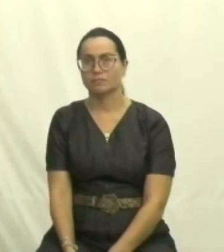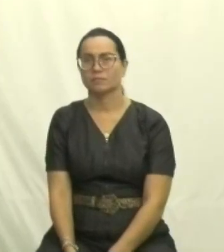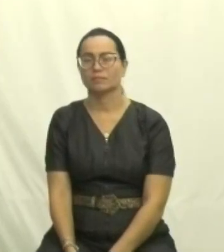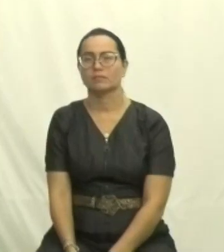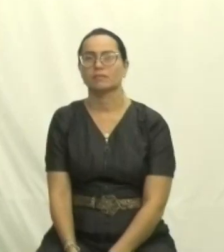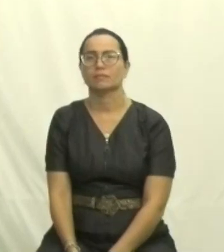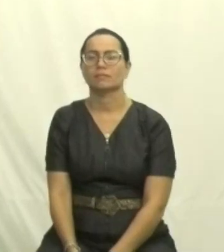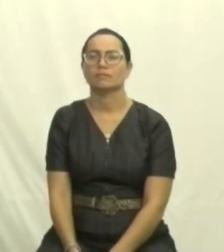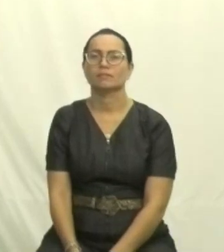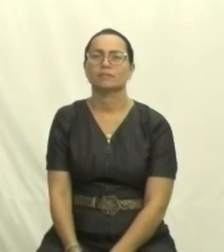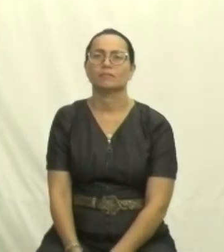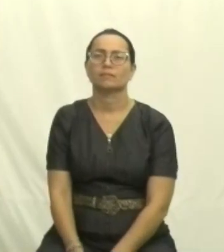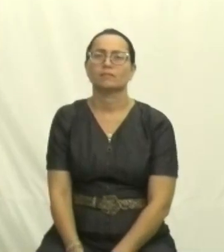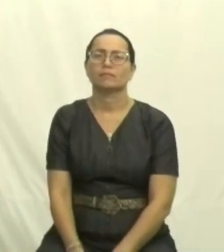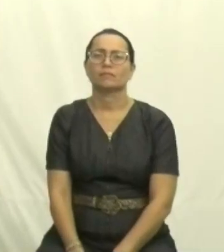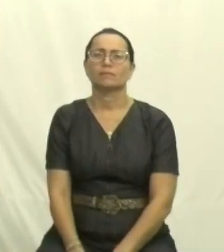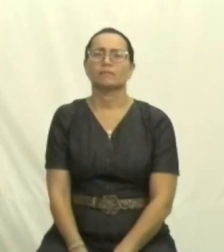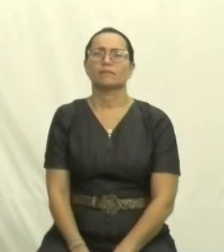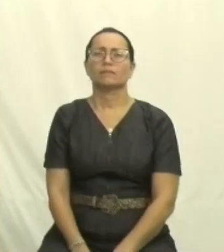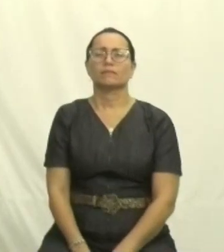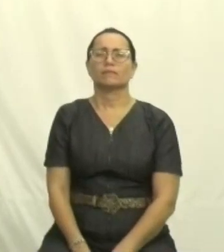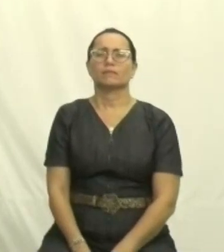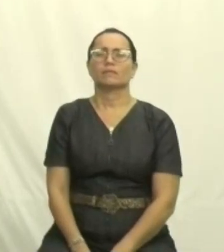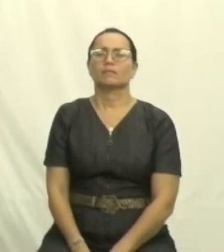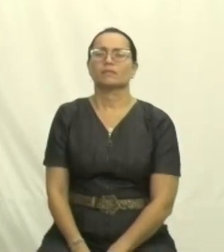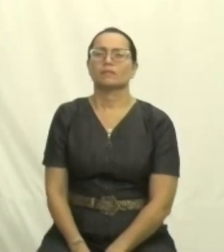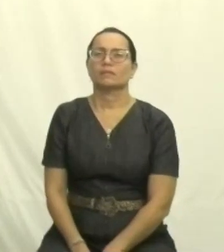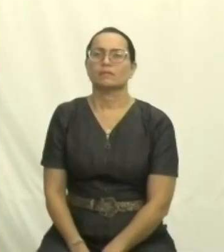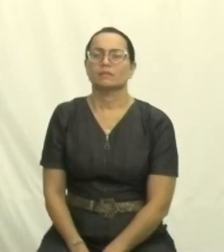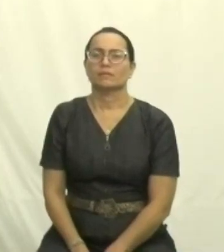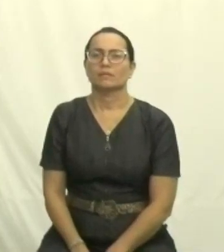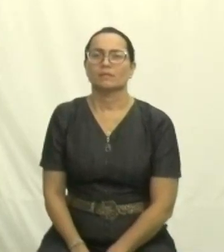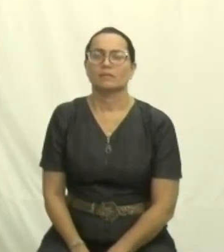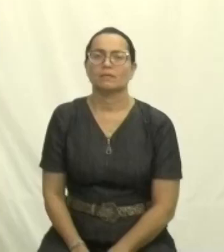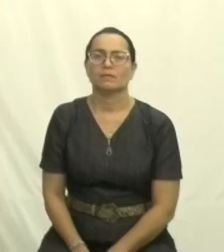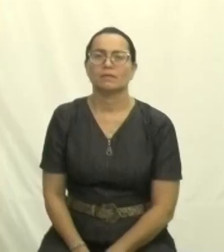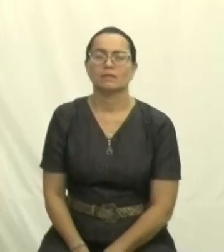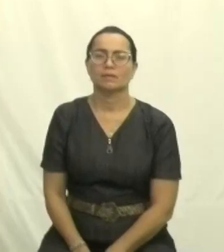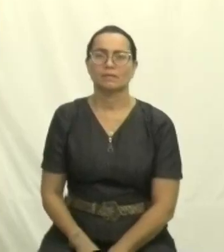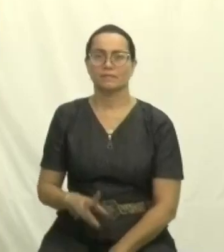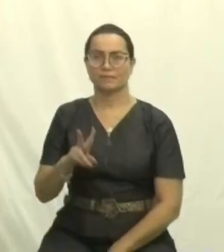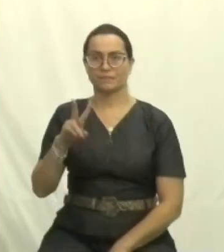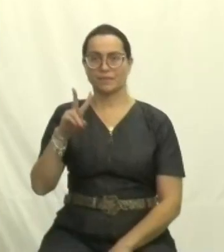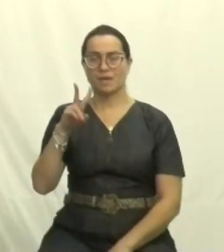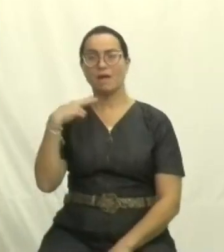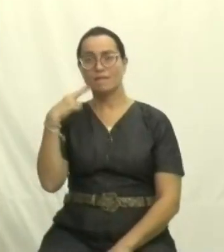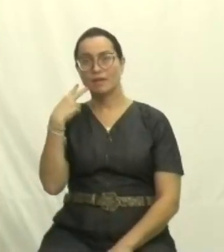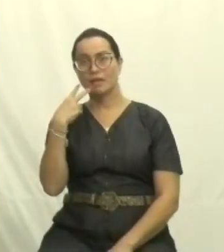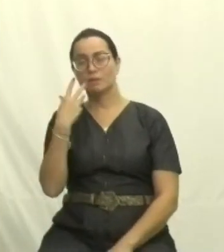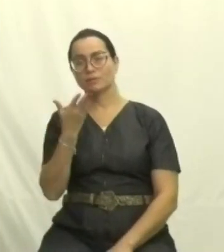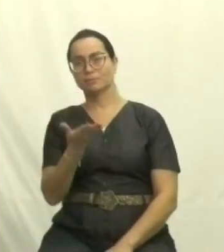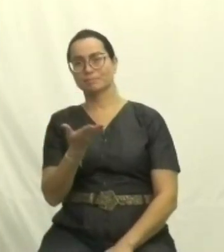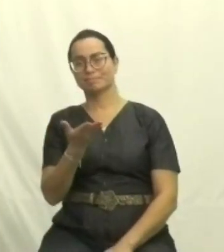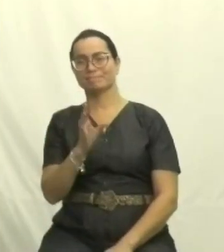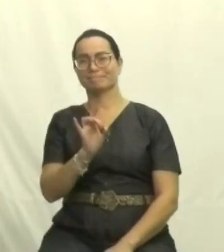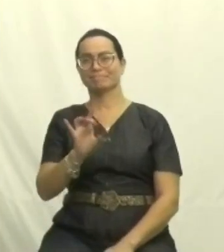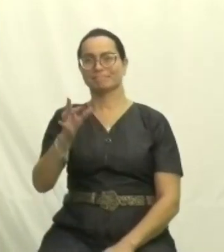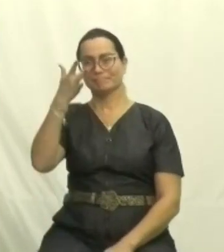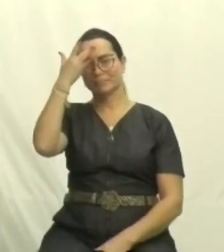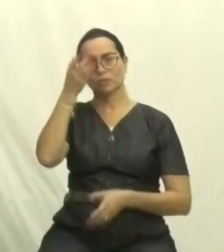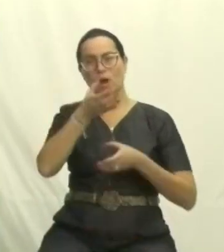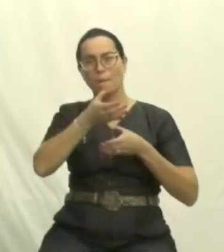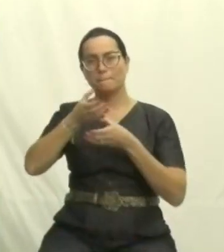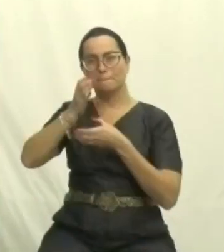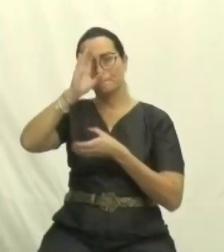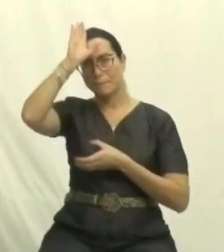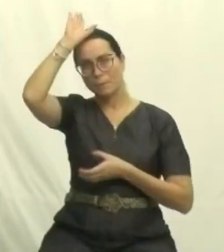Quero cumprimentar o senhor presidente, vereadores, vereadoras, a toda a corporação bombeiro